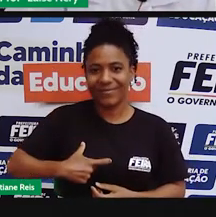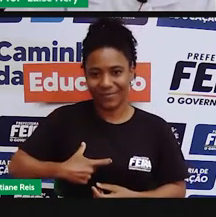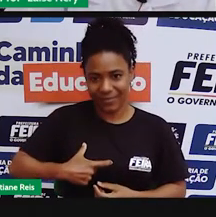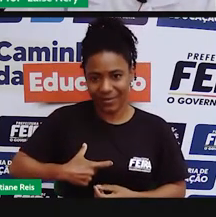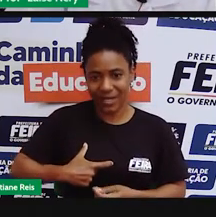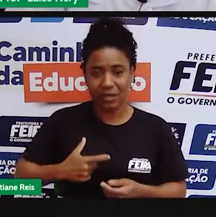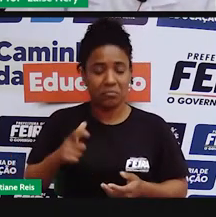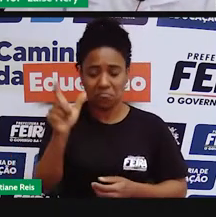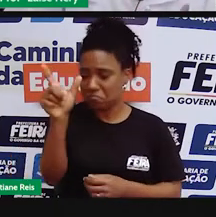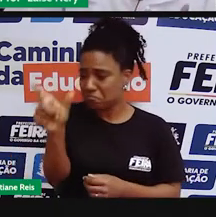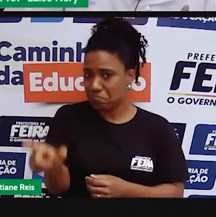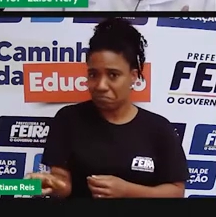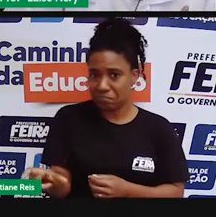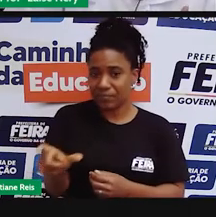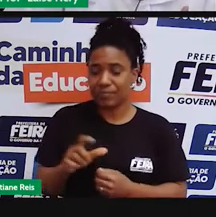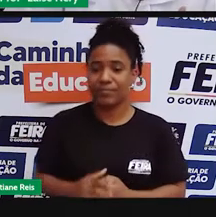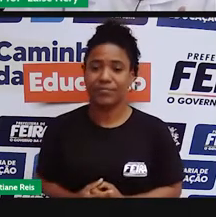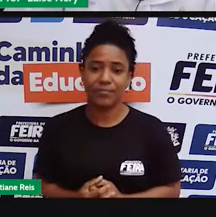alguém pode estar.